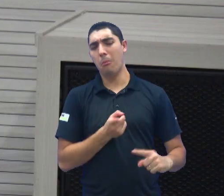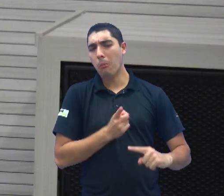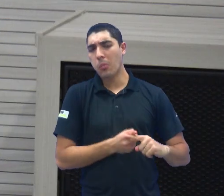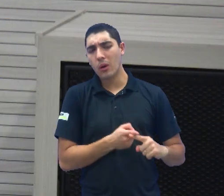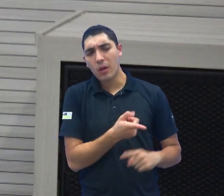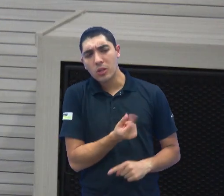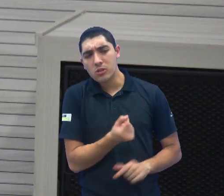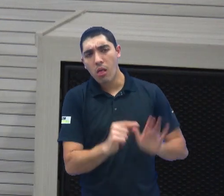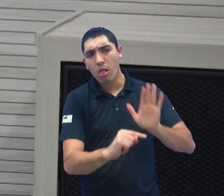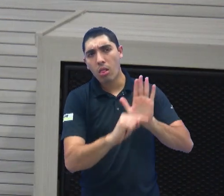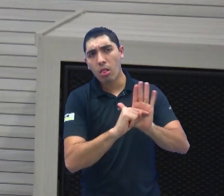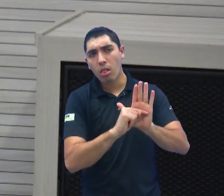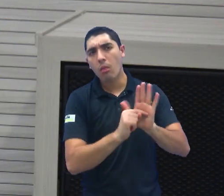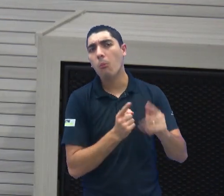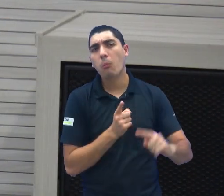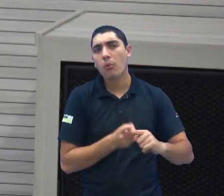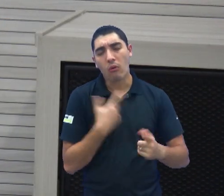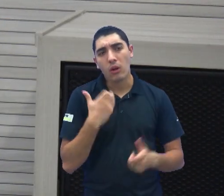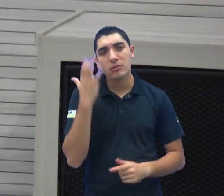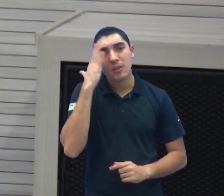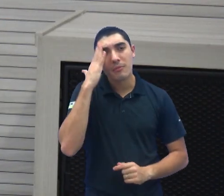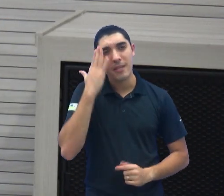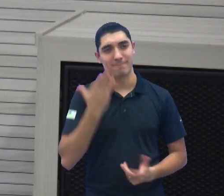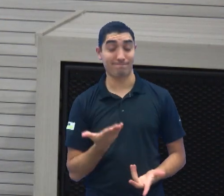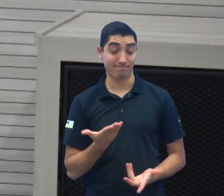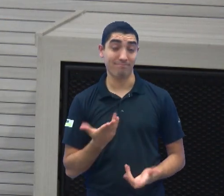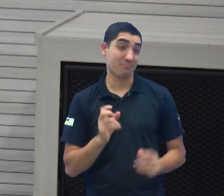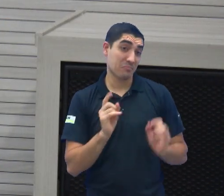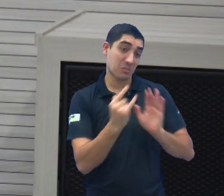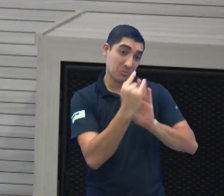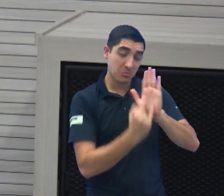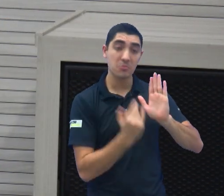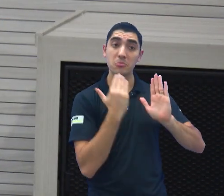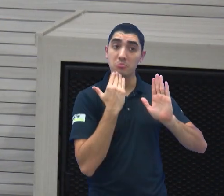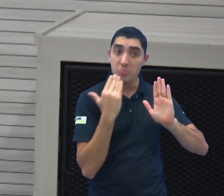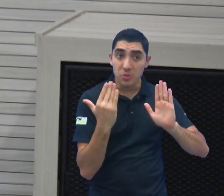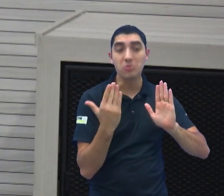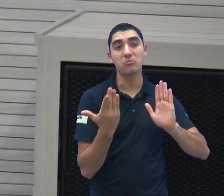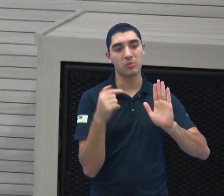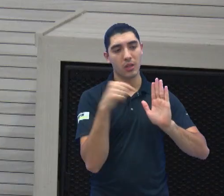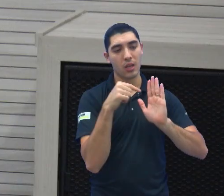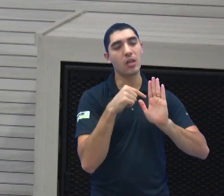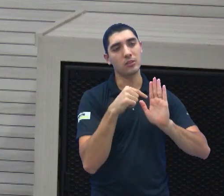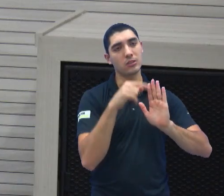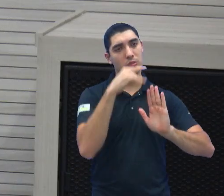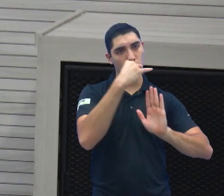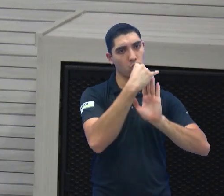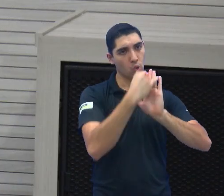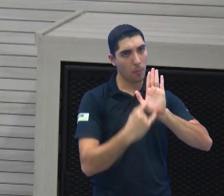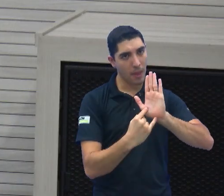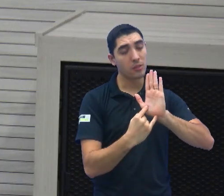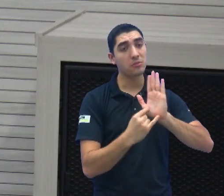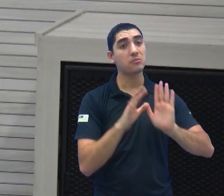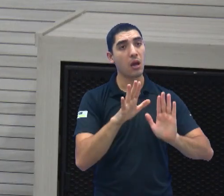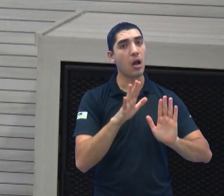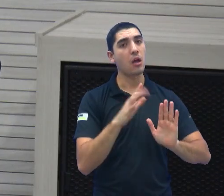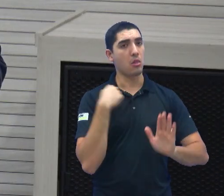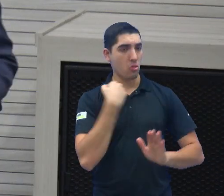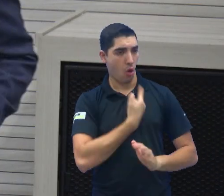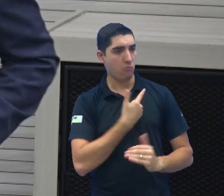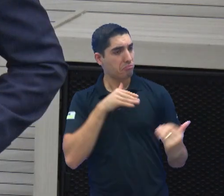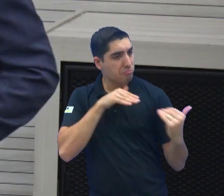deste prejuízo. Então, por isso, nós apresentamos esse requerimento e votamos favorável a